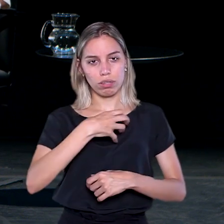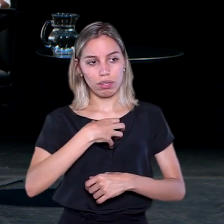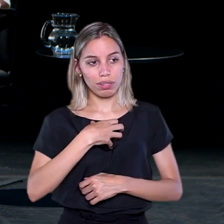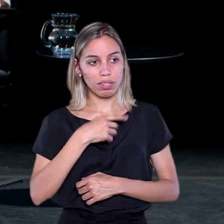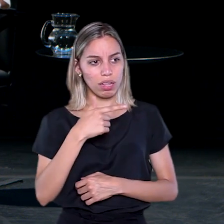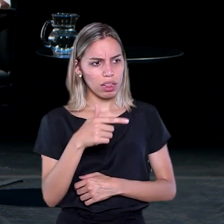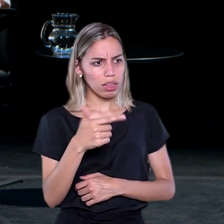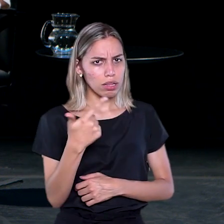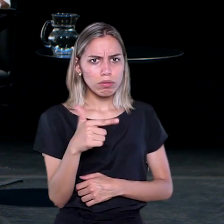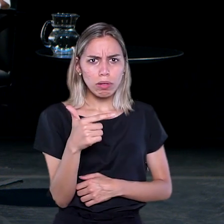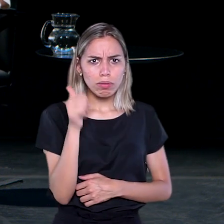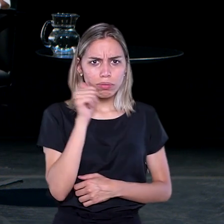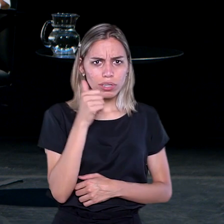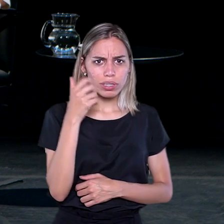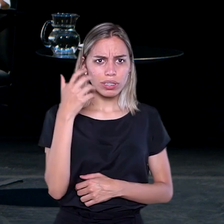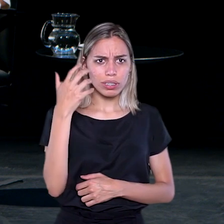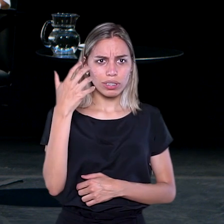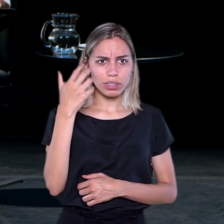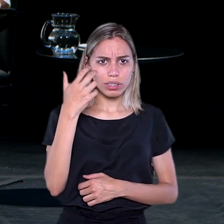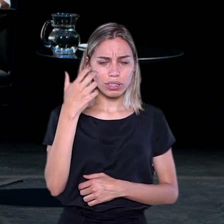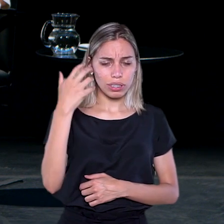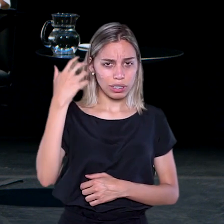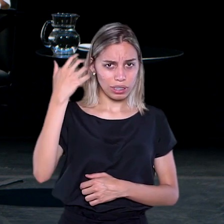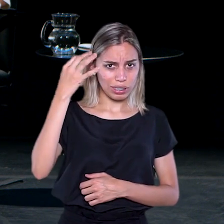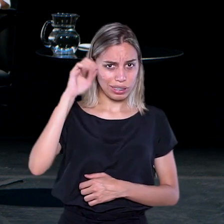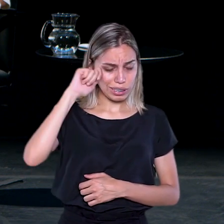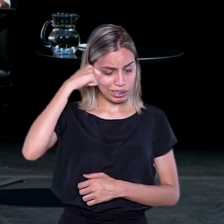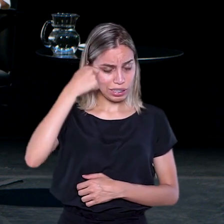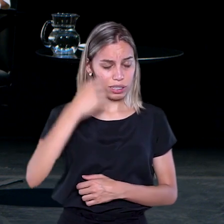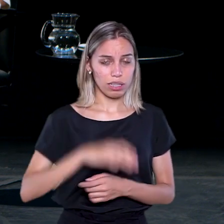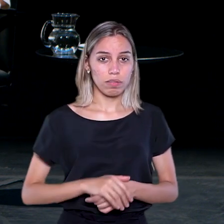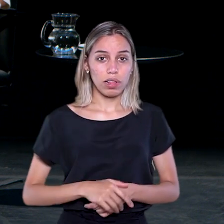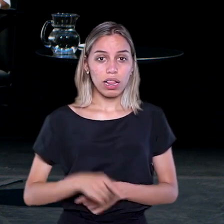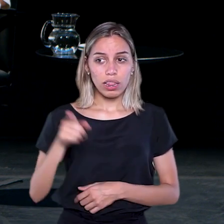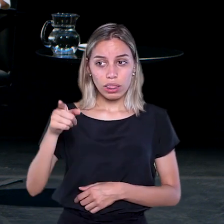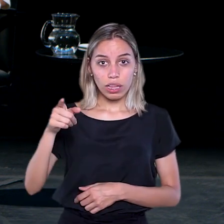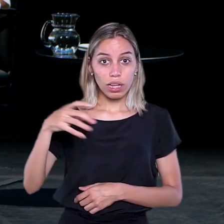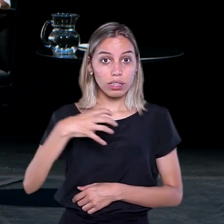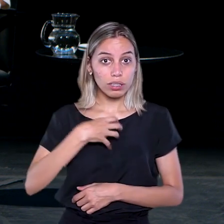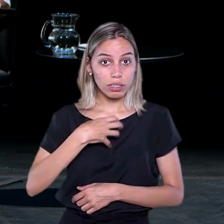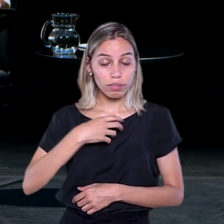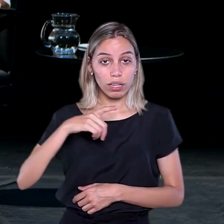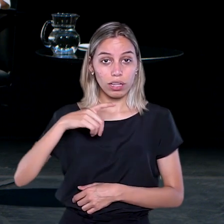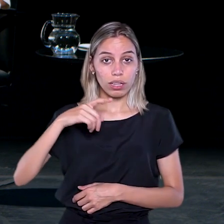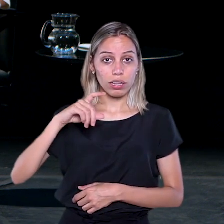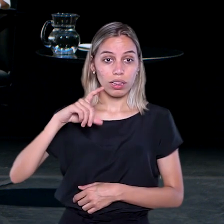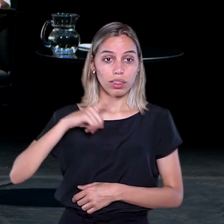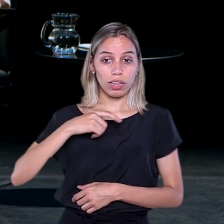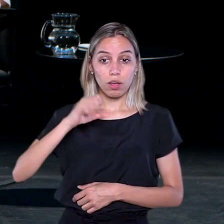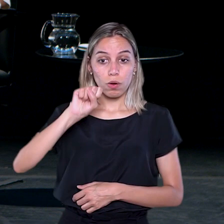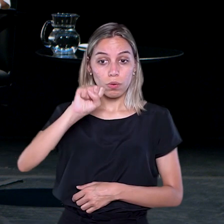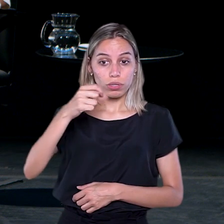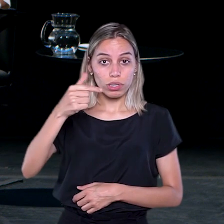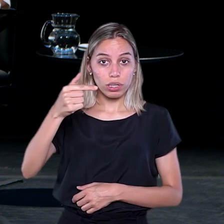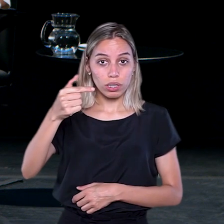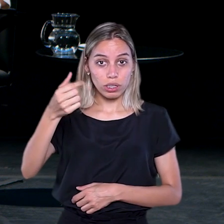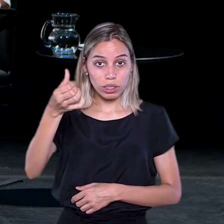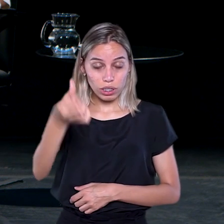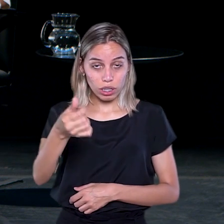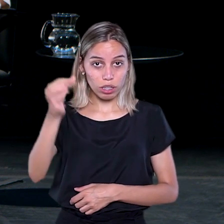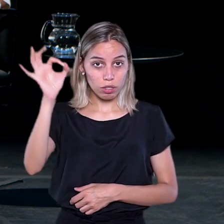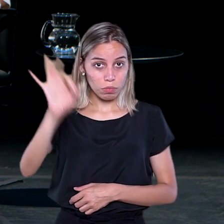a cidade mais negra fora da África, com 86% de pessoas negras. Eu estou falando do sistema de justiça num